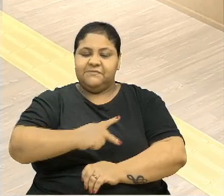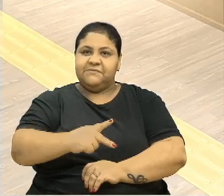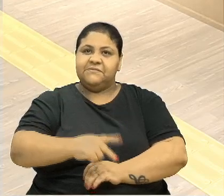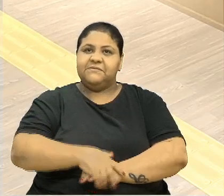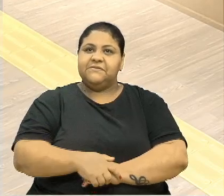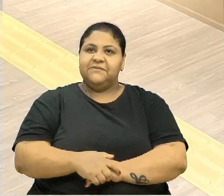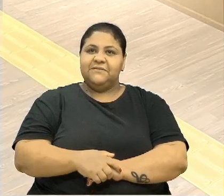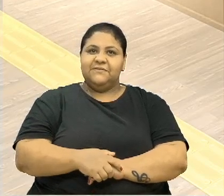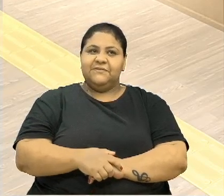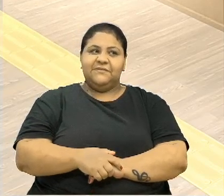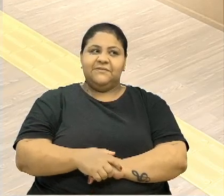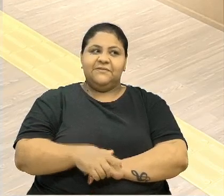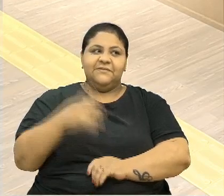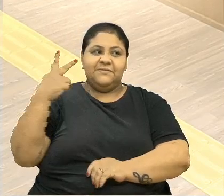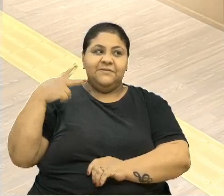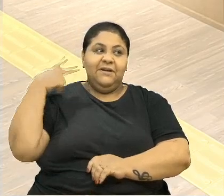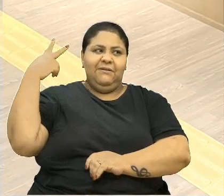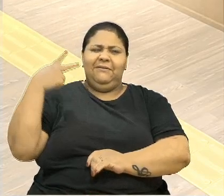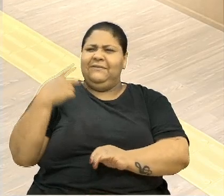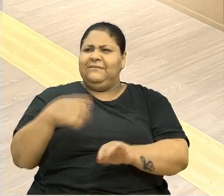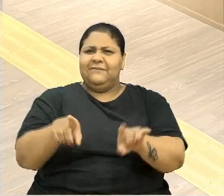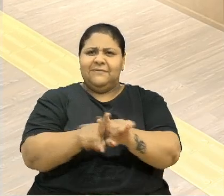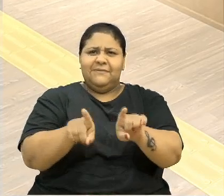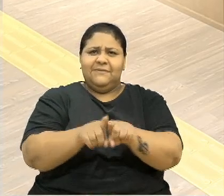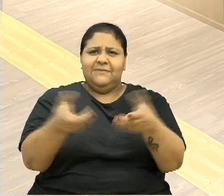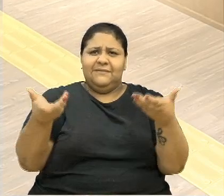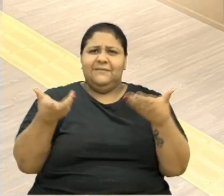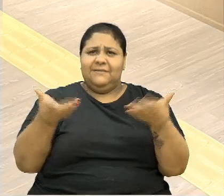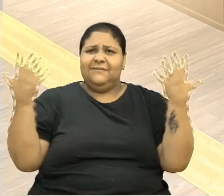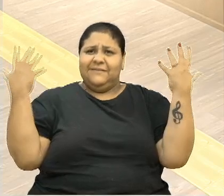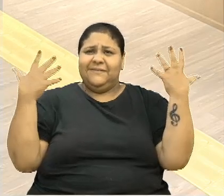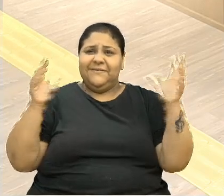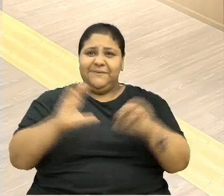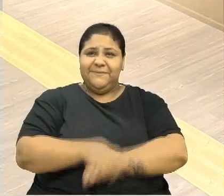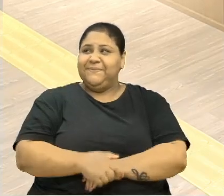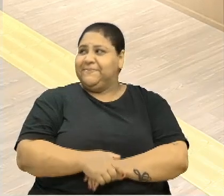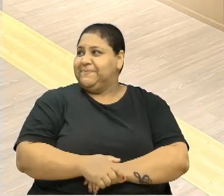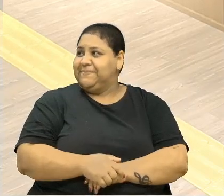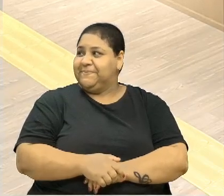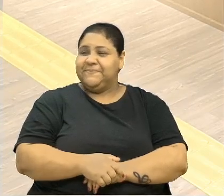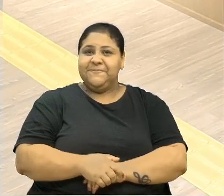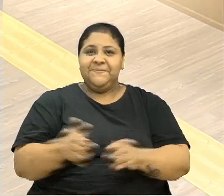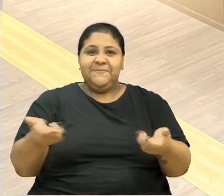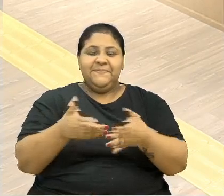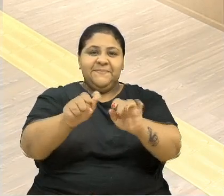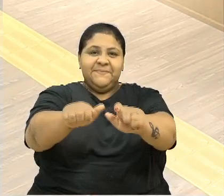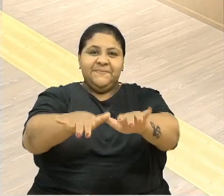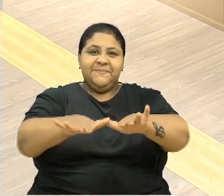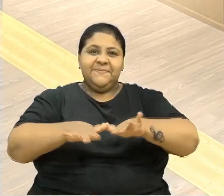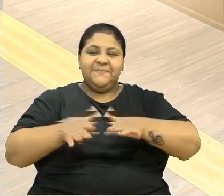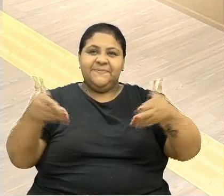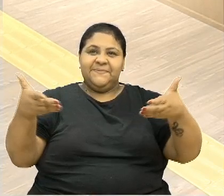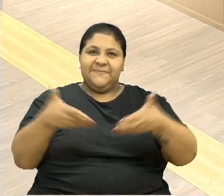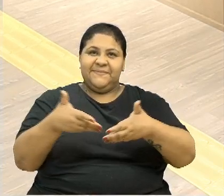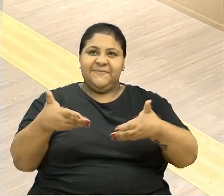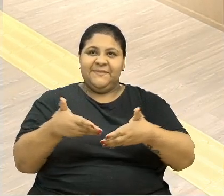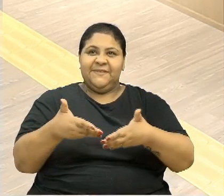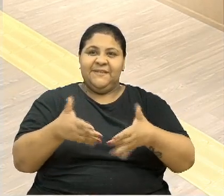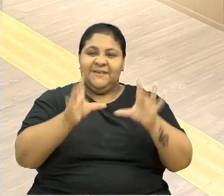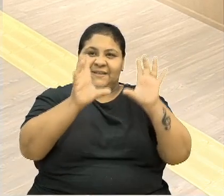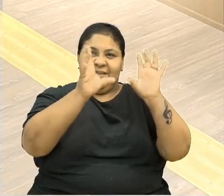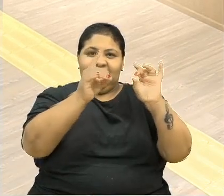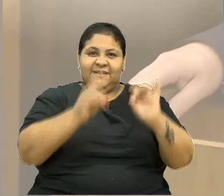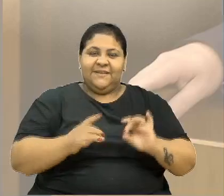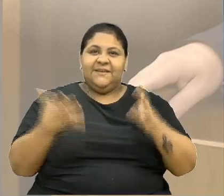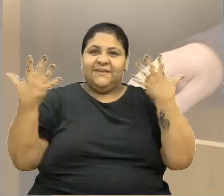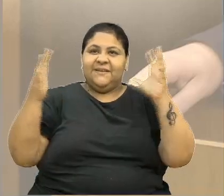colegas vereadores. Saudar o Corpo de Bombeiros aqui presente também no plenário. E, de um modo especial, saudar